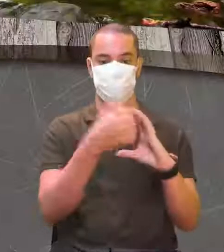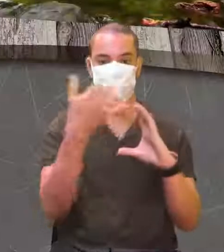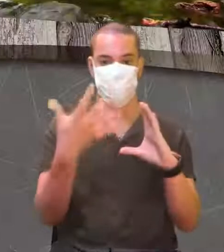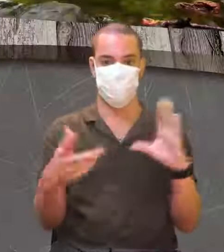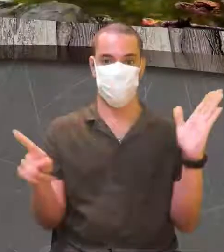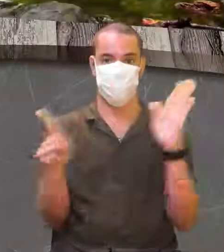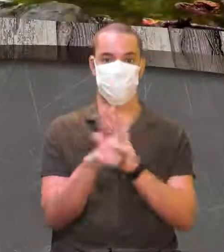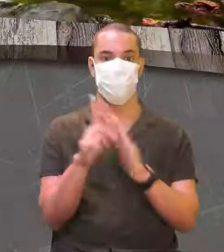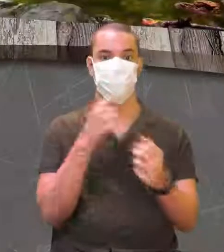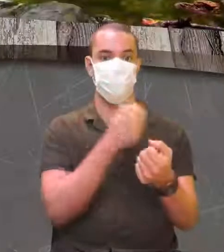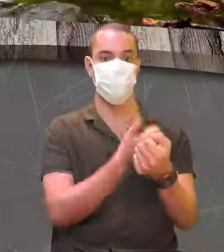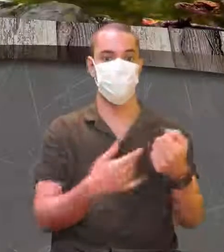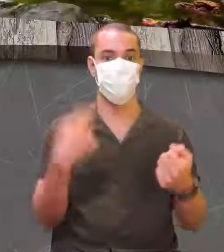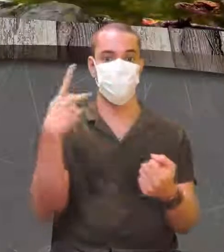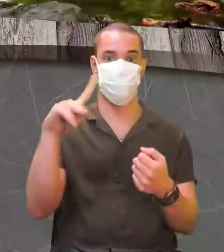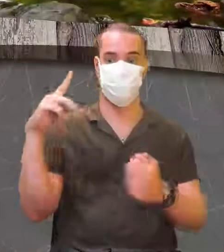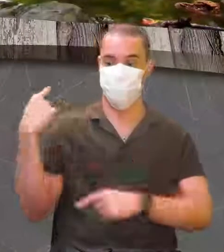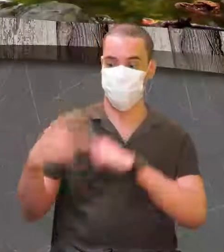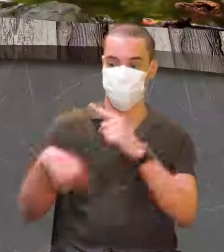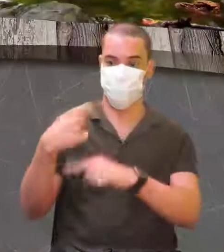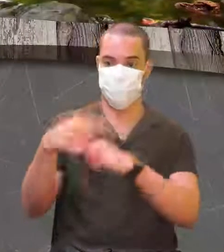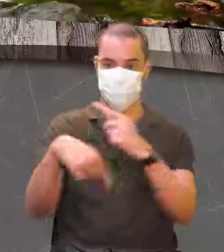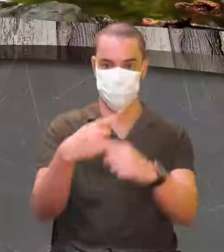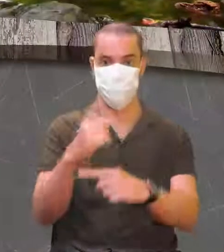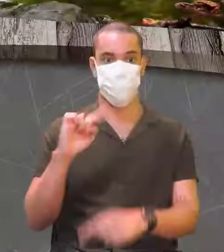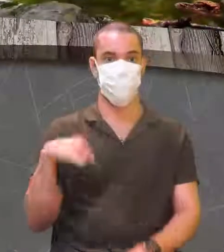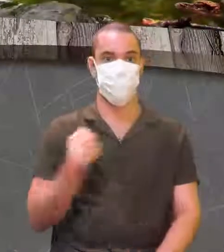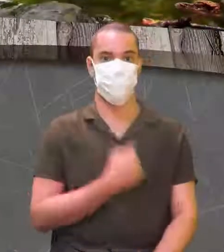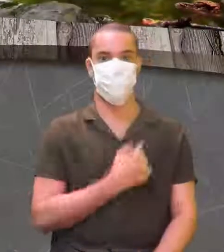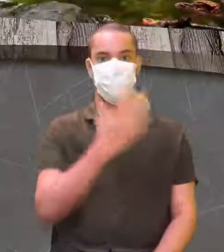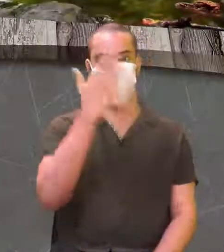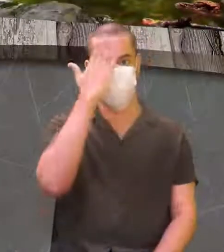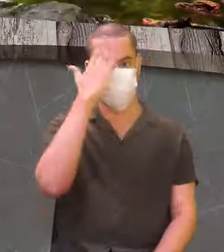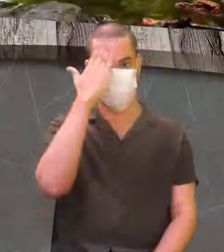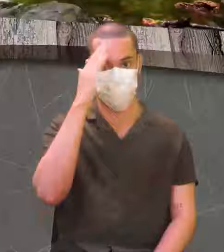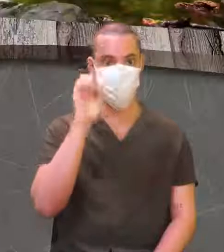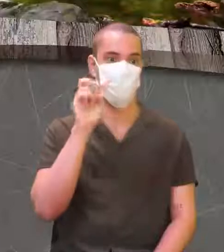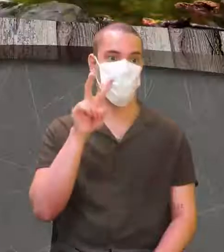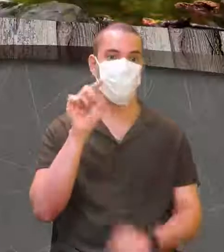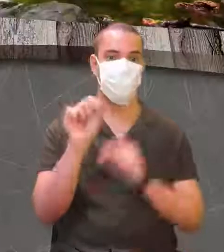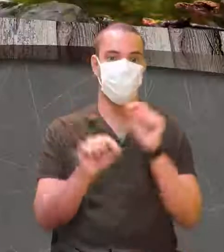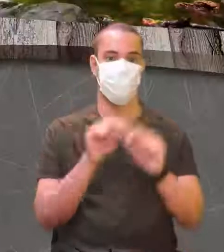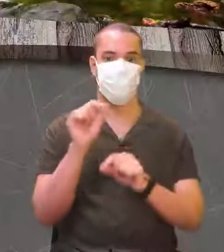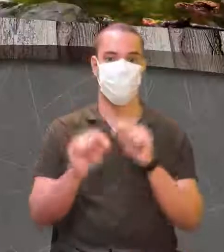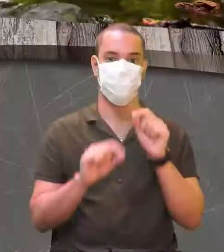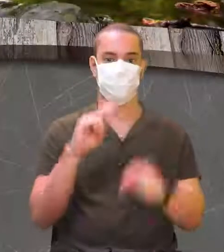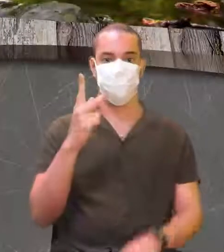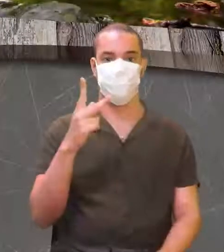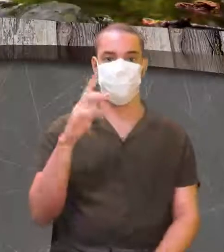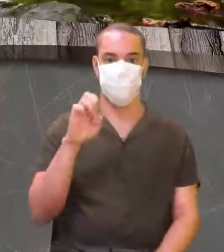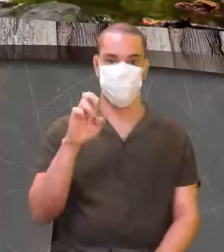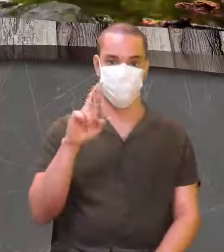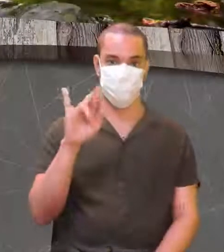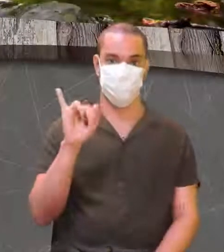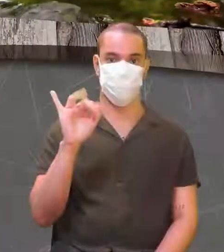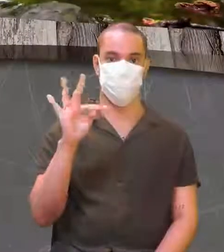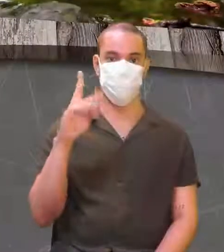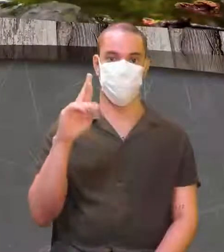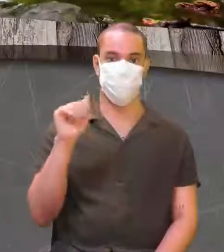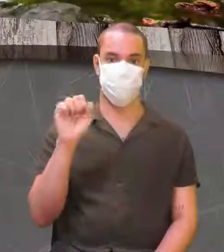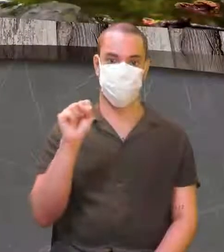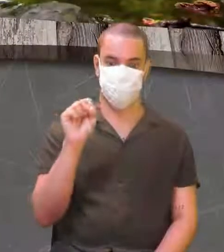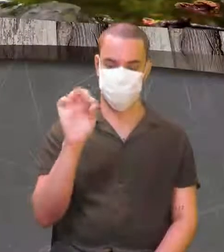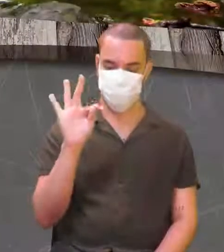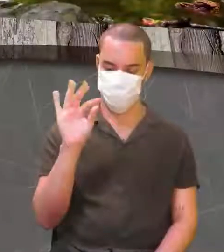característica sanguínea para os seus descendentes. E aí a gente sabe, como a gente viu aí, a eritroblastose fetal, ela